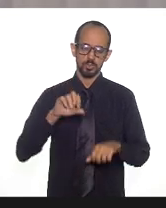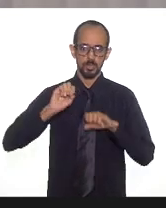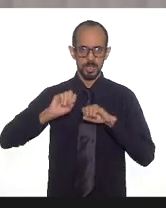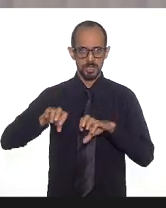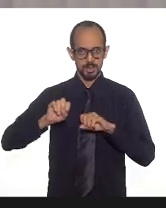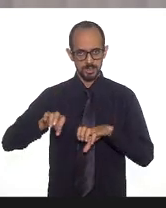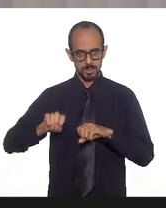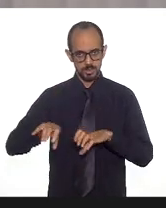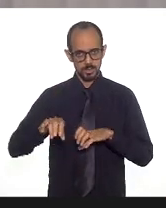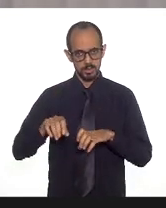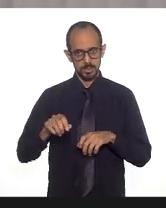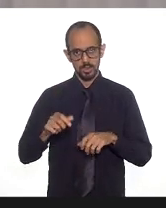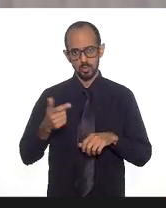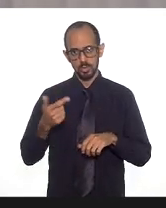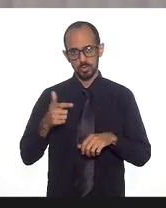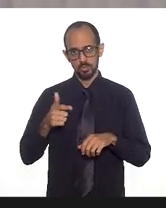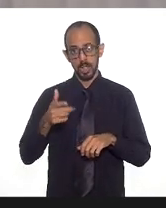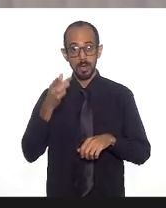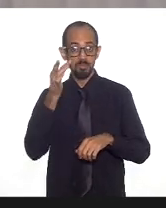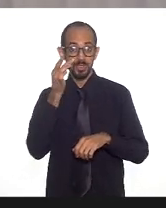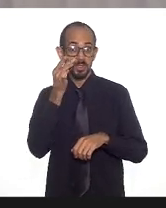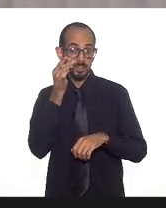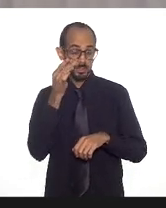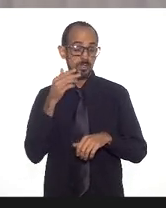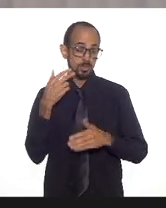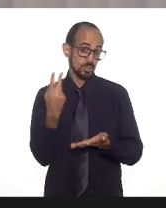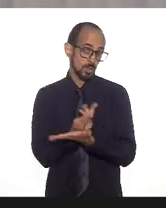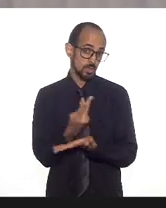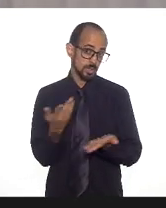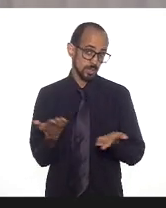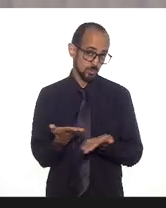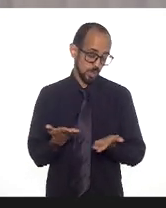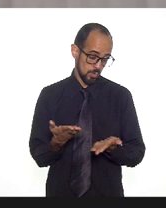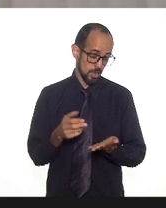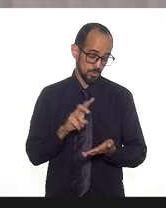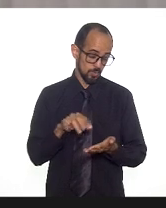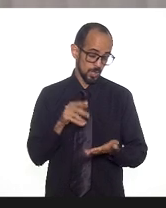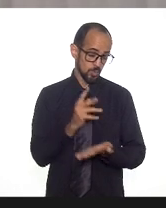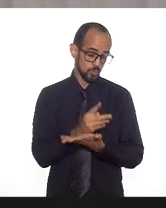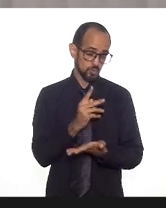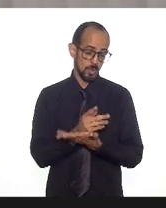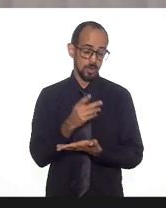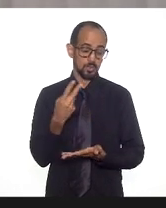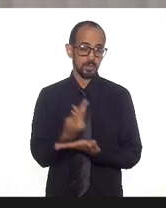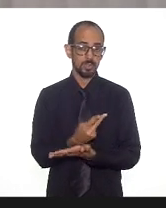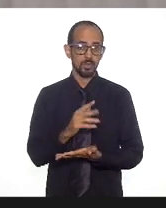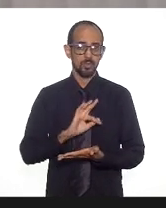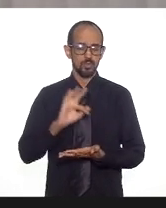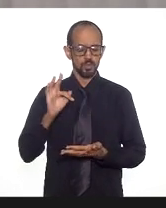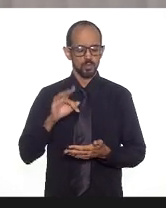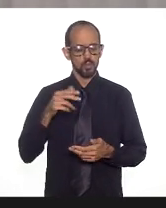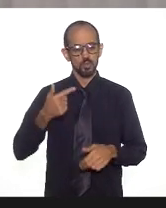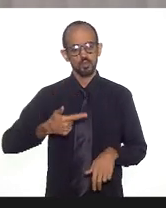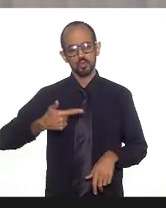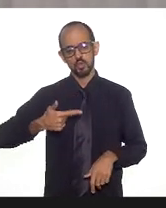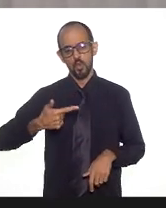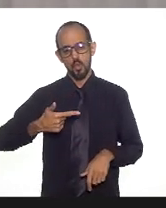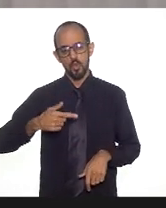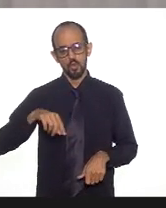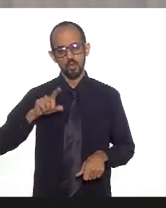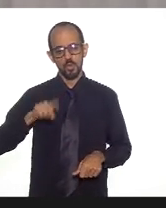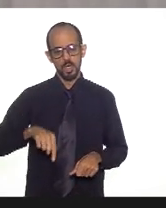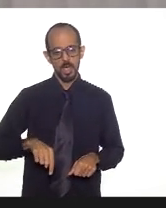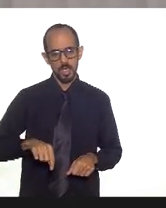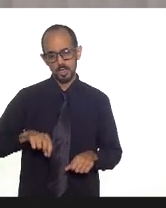não presencial que está acontecendo nesse momento e que vai acontecer no futuro. O segundo ponto que eu gostaria de colocar em relação